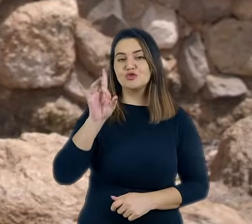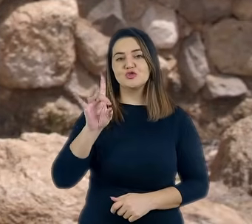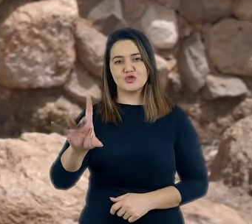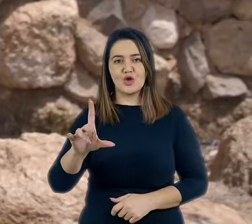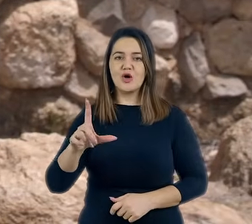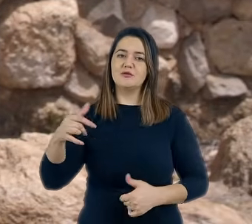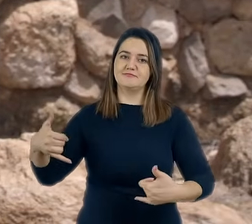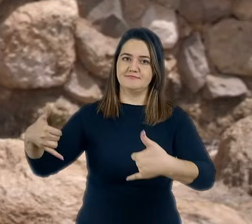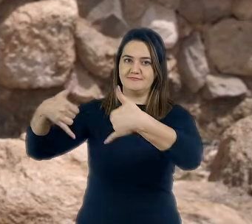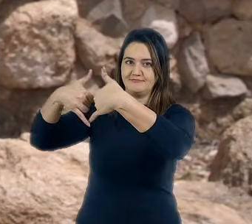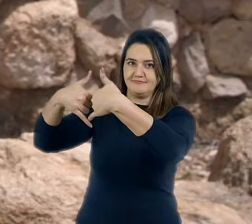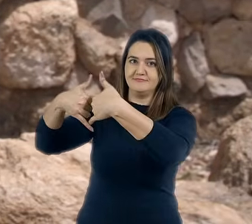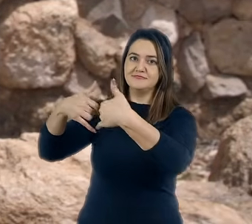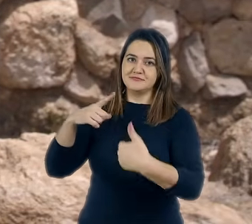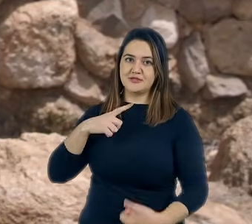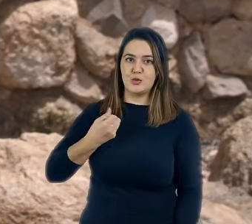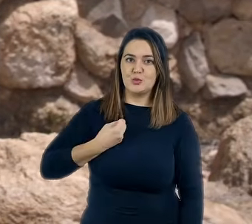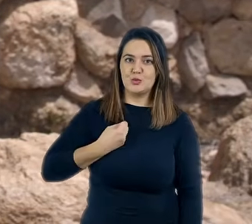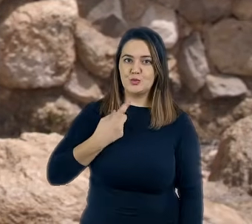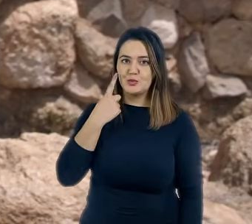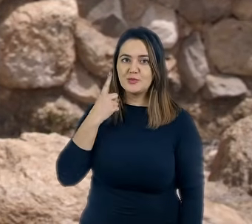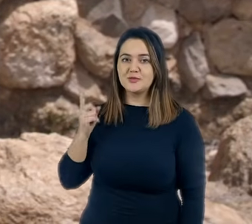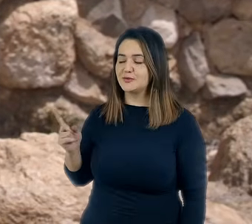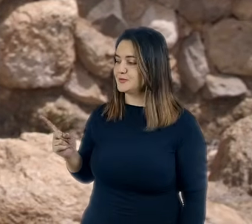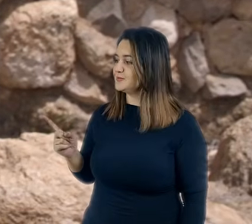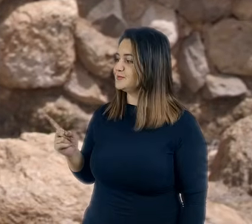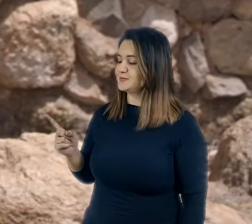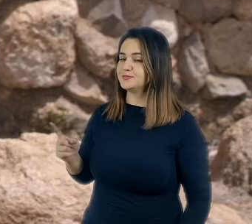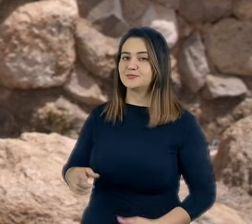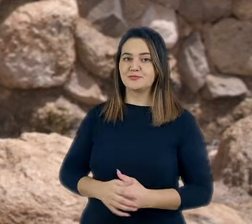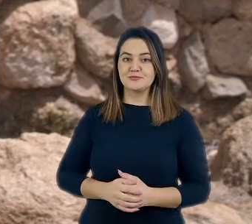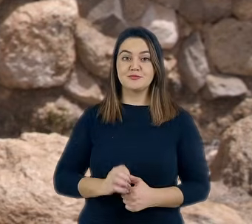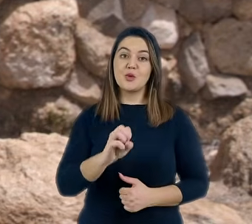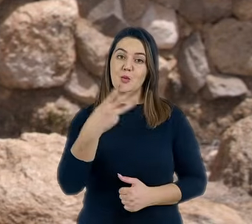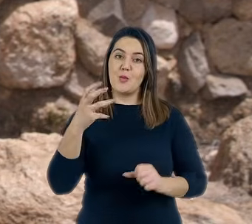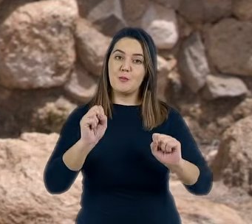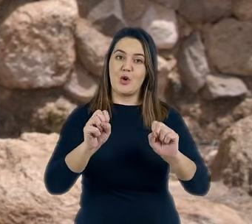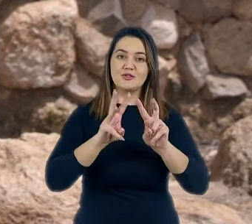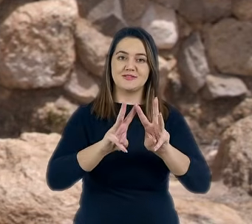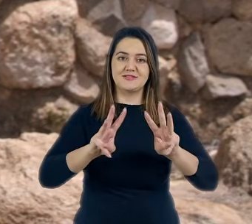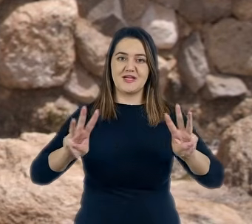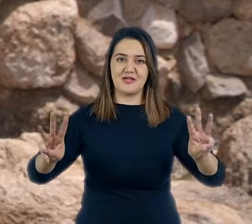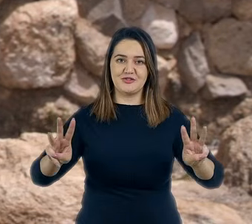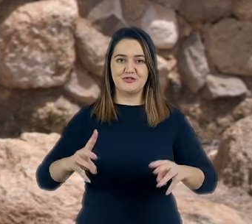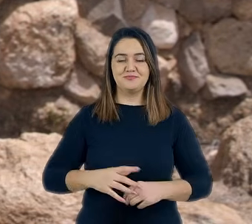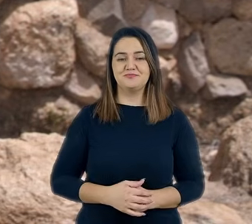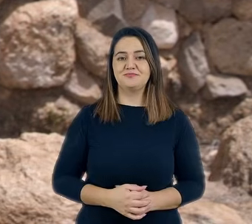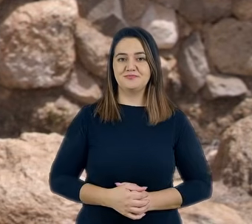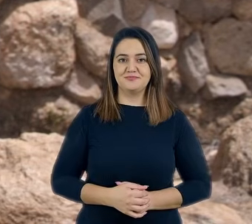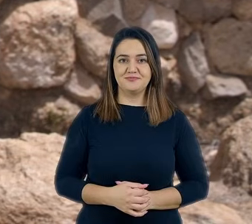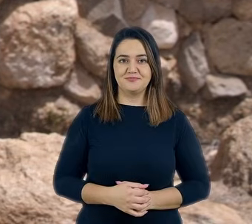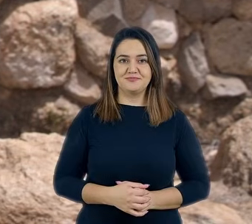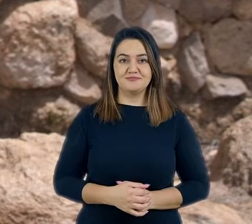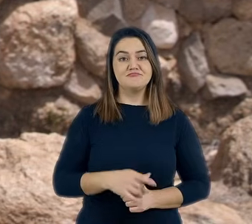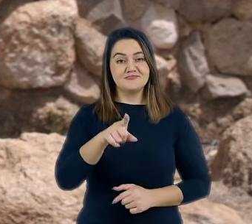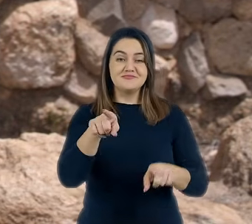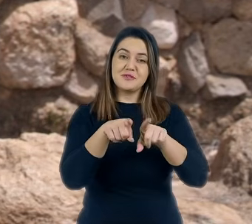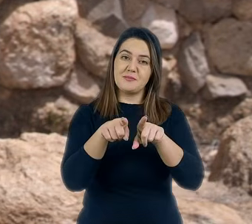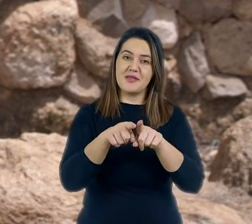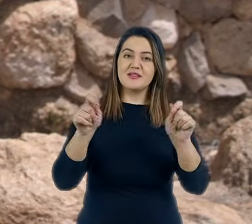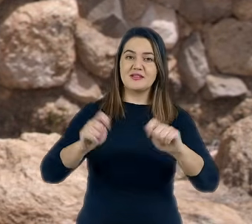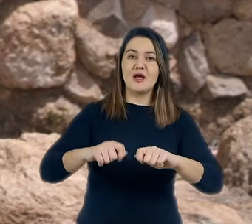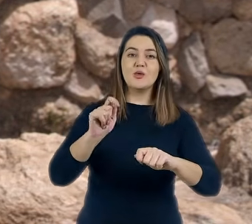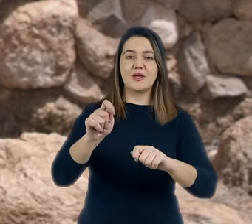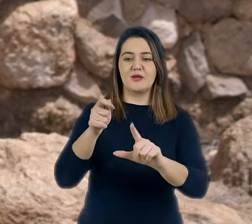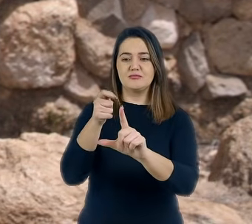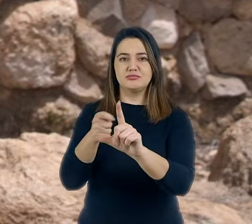fácil, basta ligar para a gente, 0 operadora 12 21 27 3121 ou pelo site biblia.com.br. Você